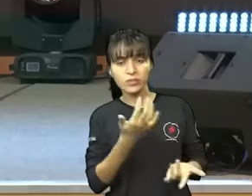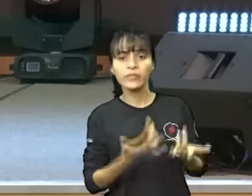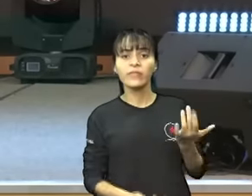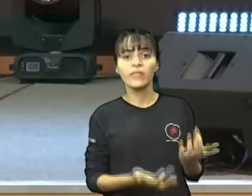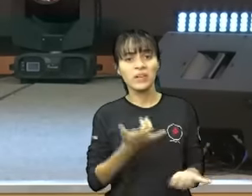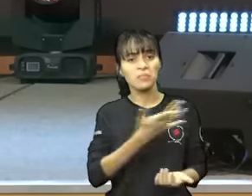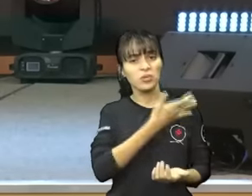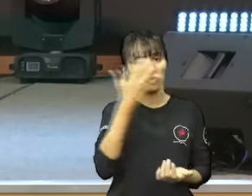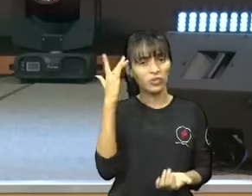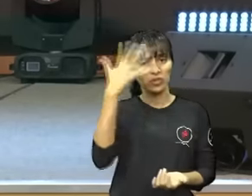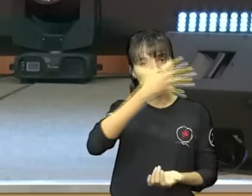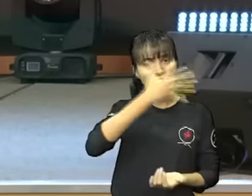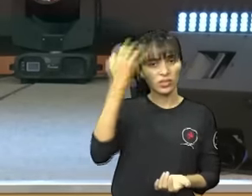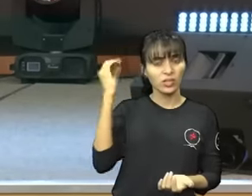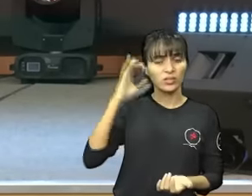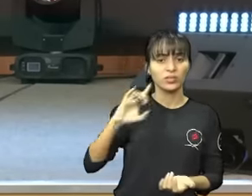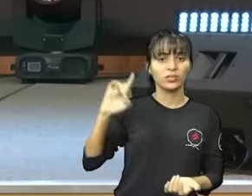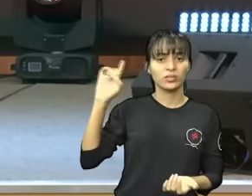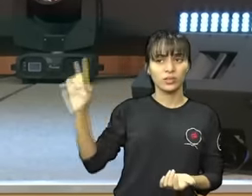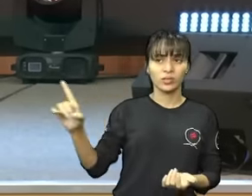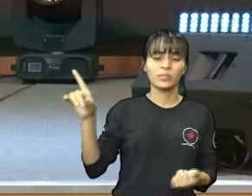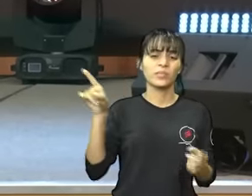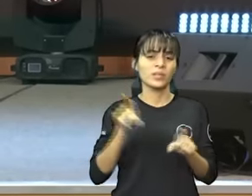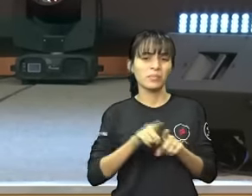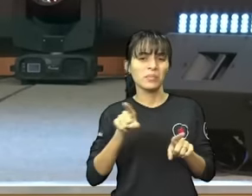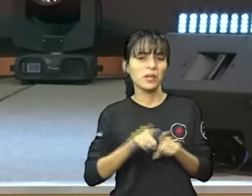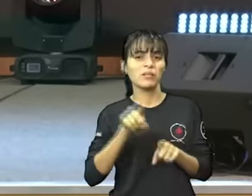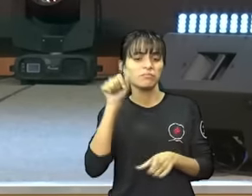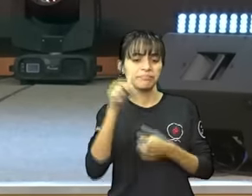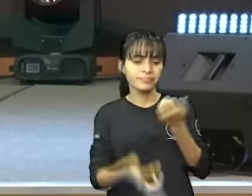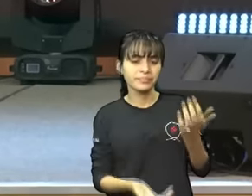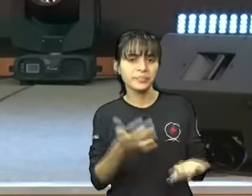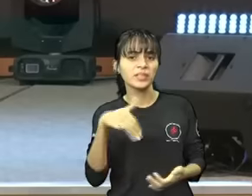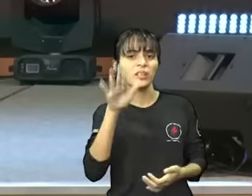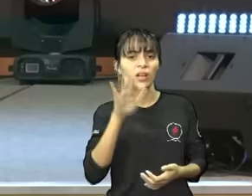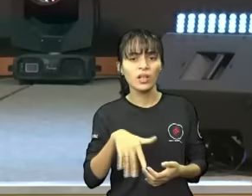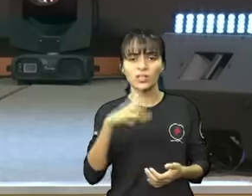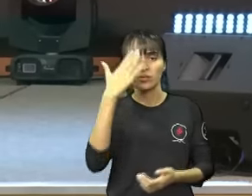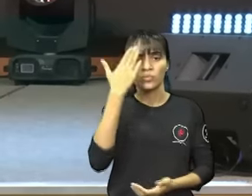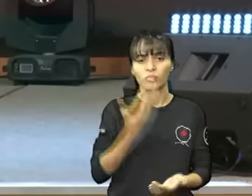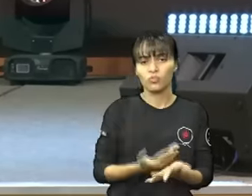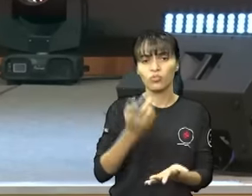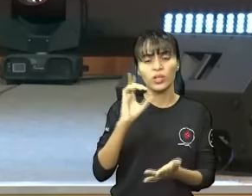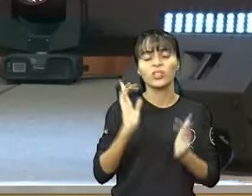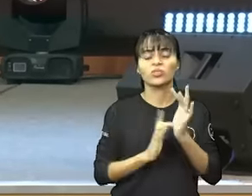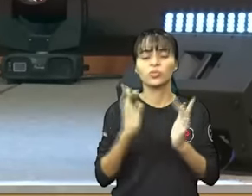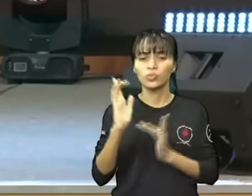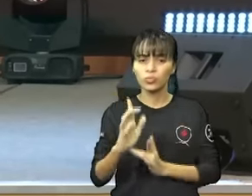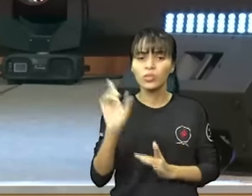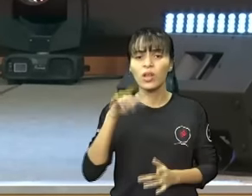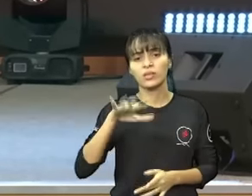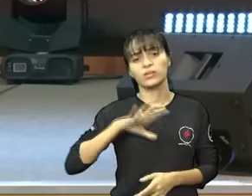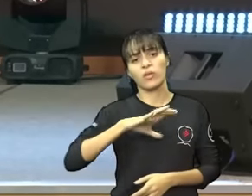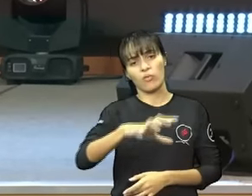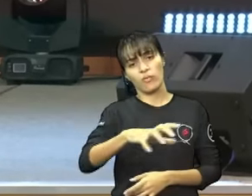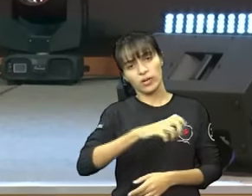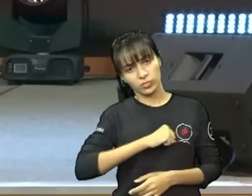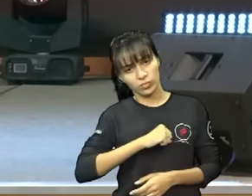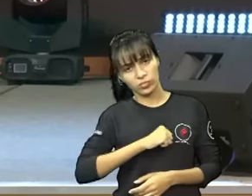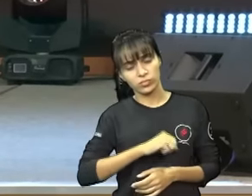de Deus mas quem vai também para o inferno quem não crê que Jesus Cristo é o senhor e